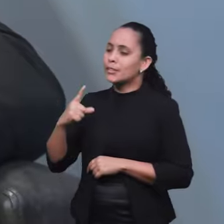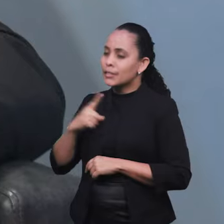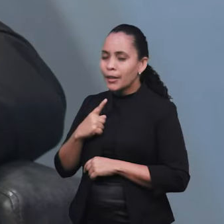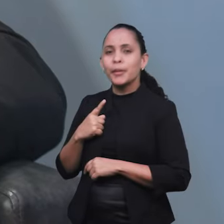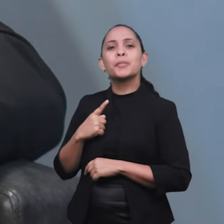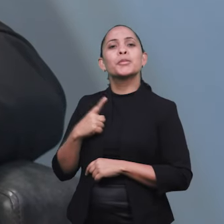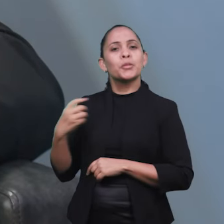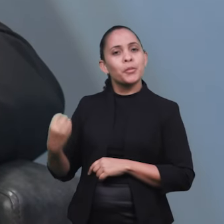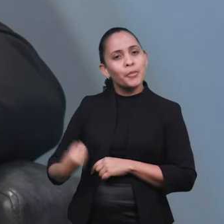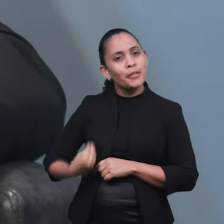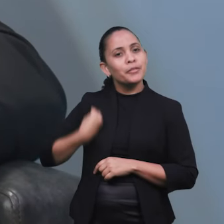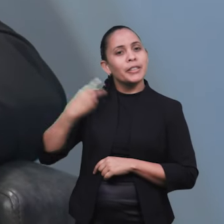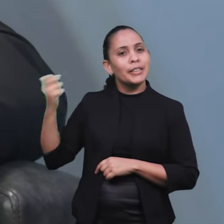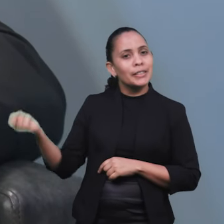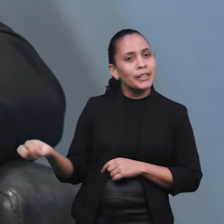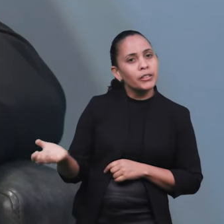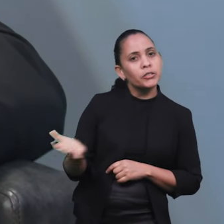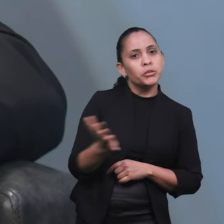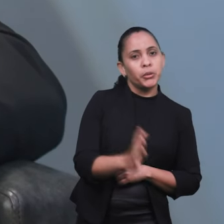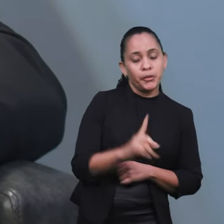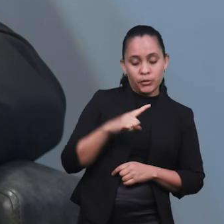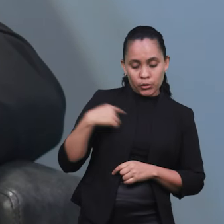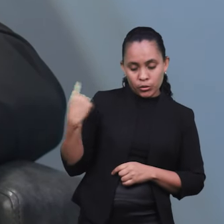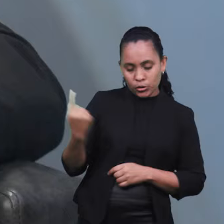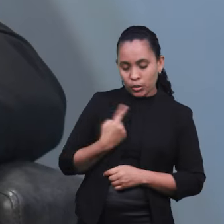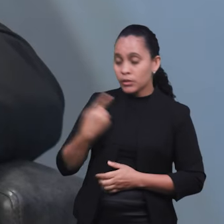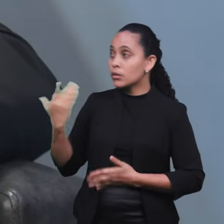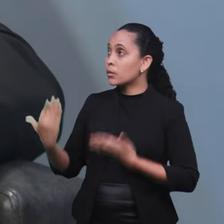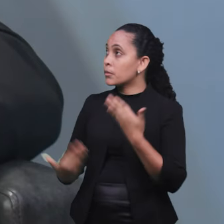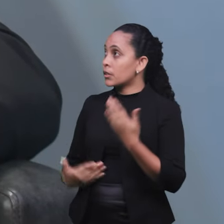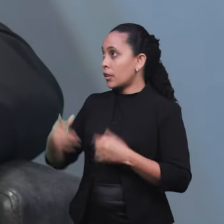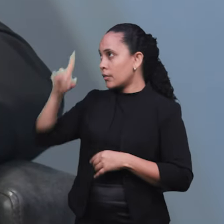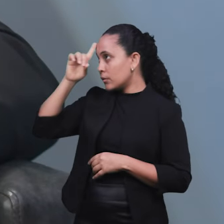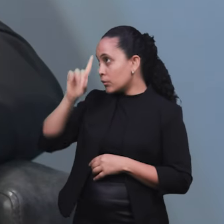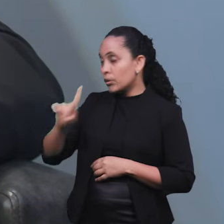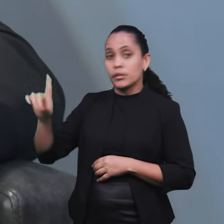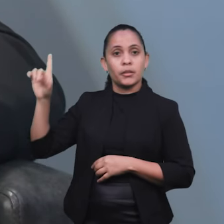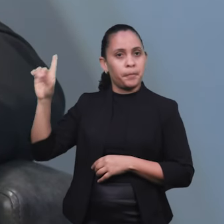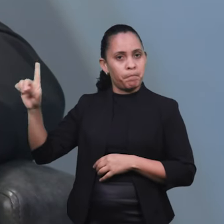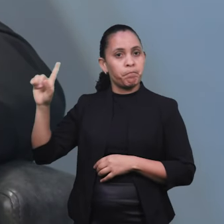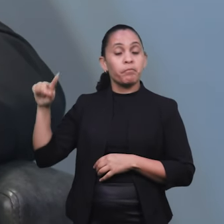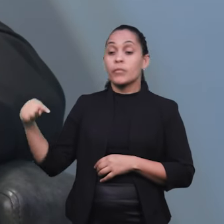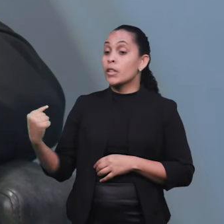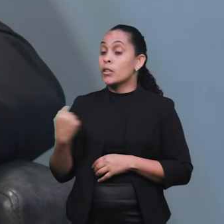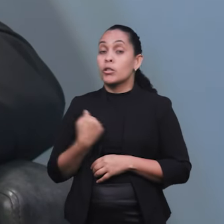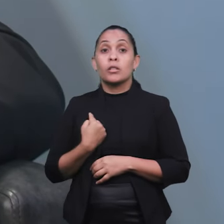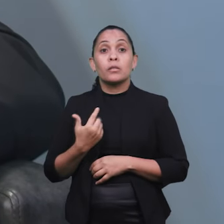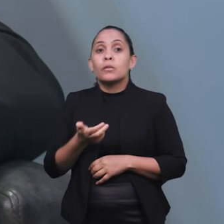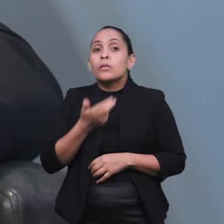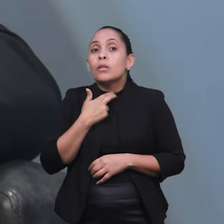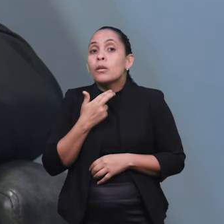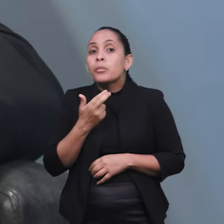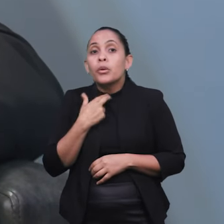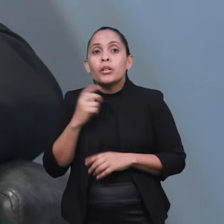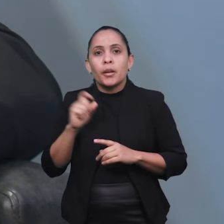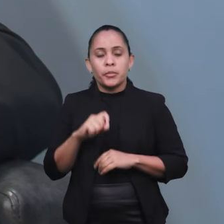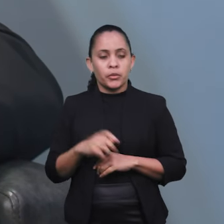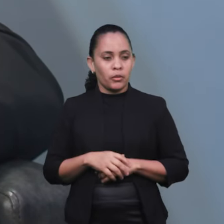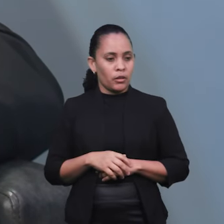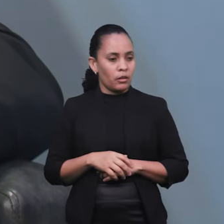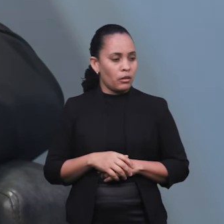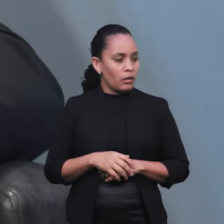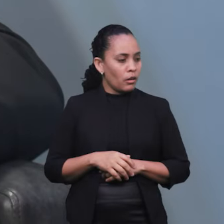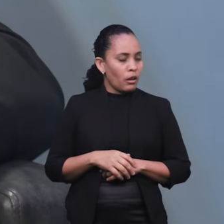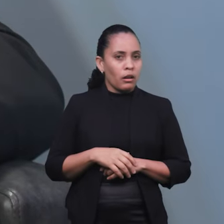uma identidade. Nós somos servos do Senhor. E nós não podemos ser levados por todo o vento